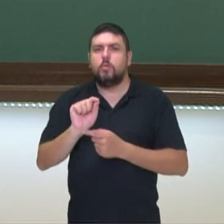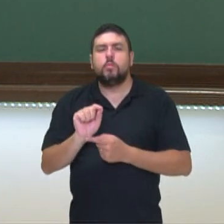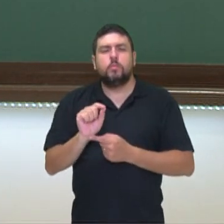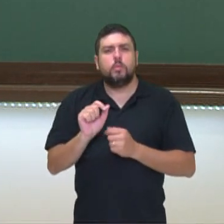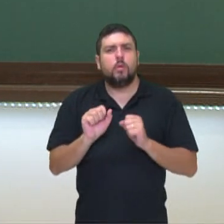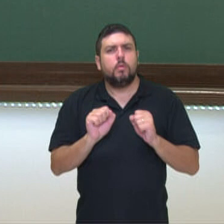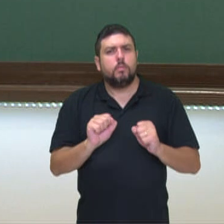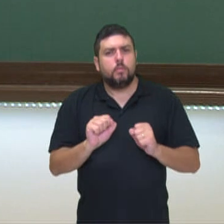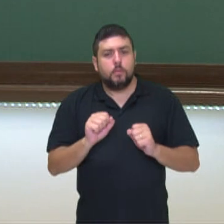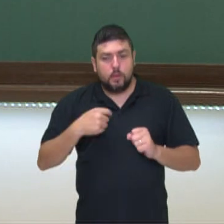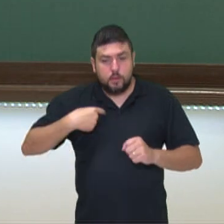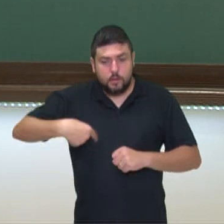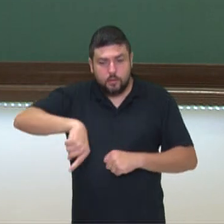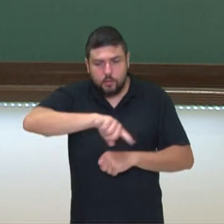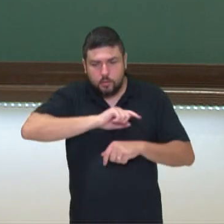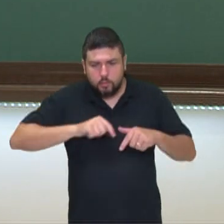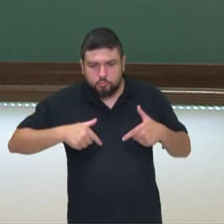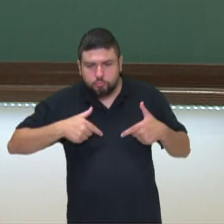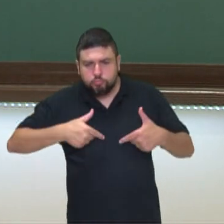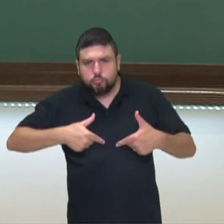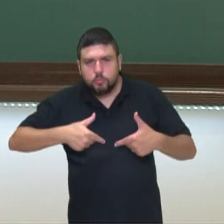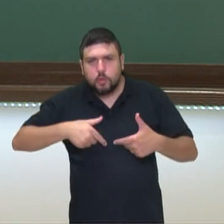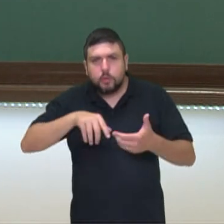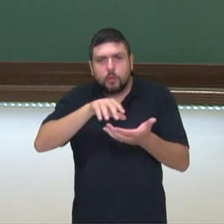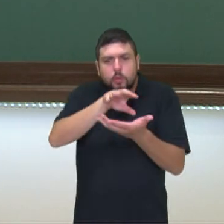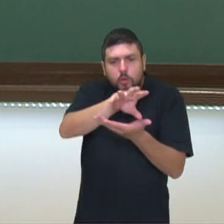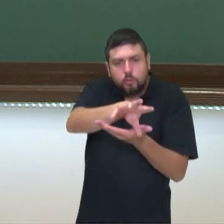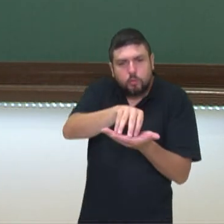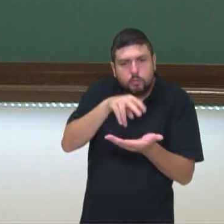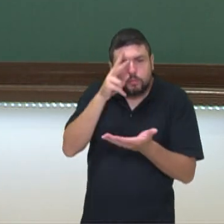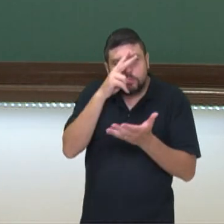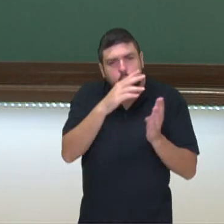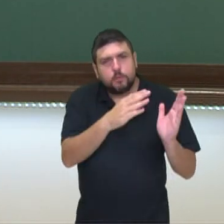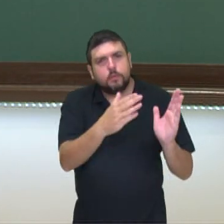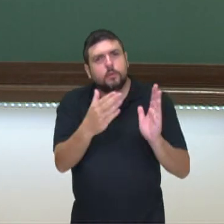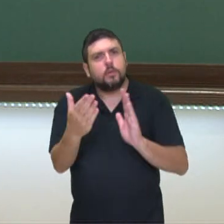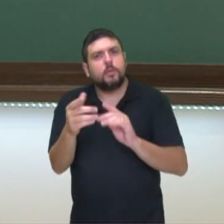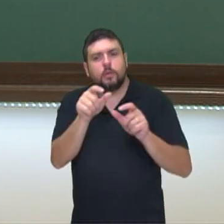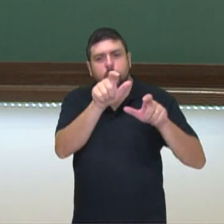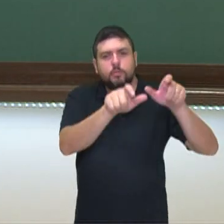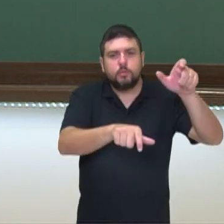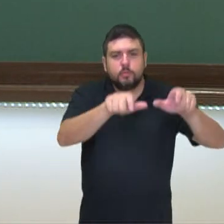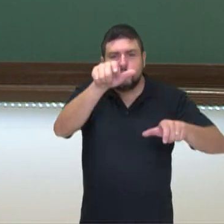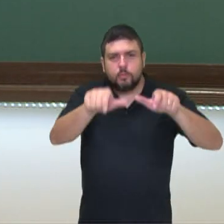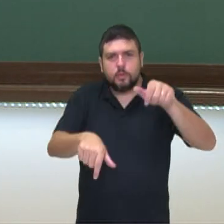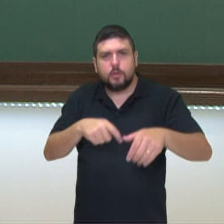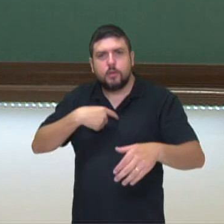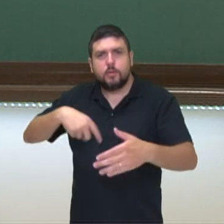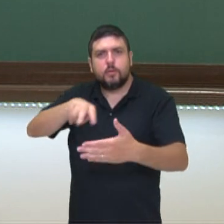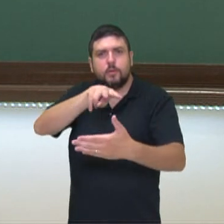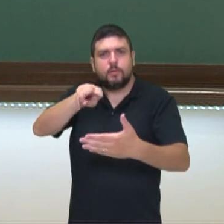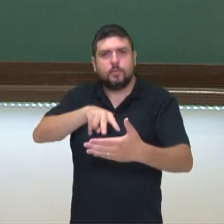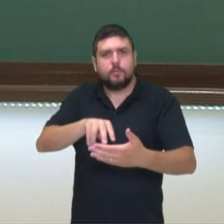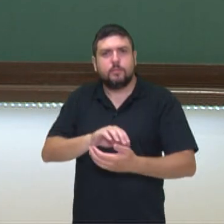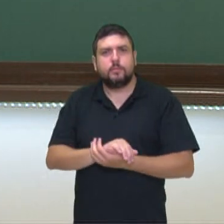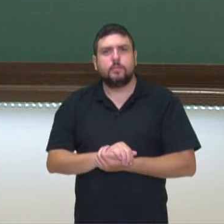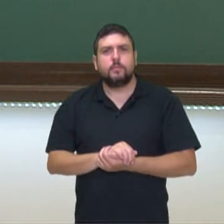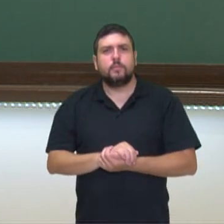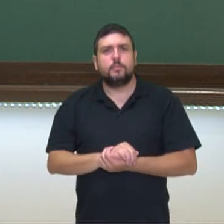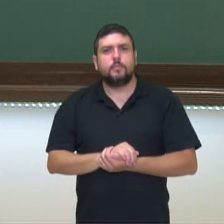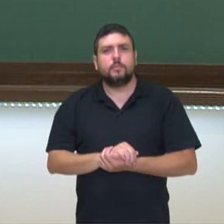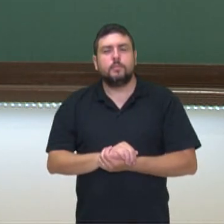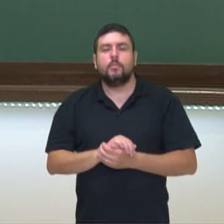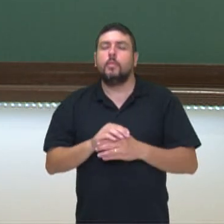basear as nossas ações nos acontecimentos, nas ações dos personagens que estão ali naquela história.